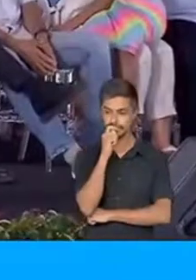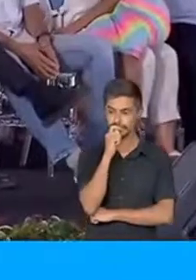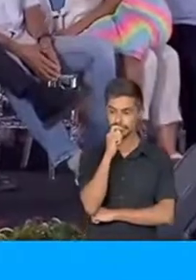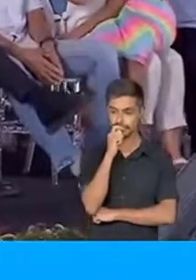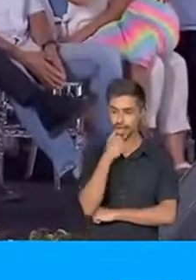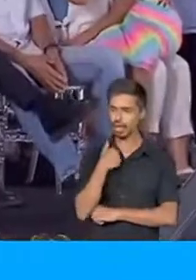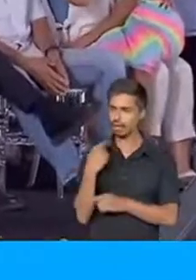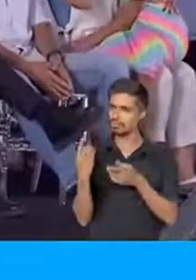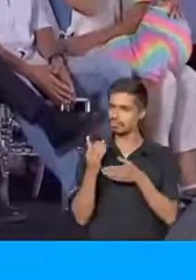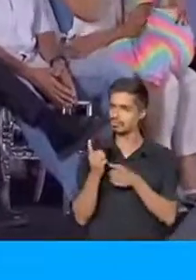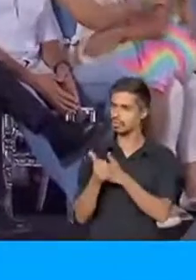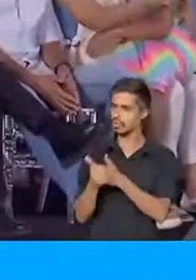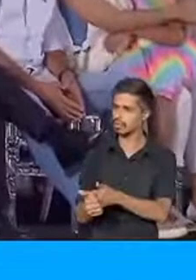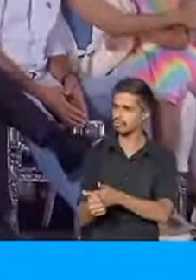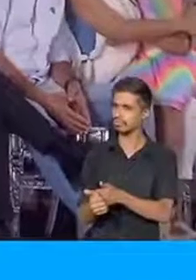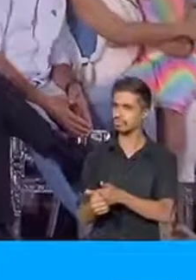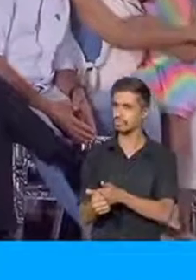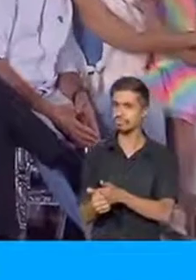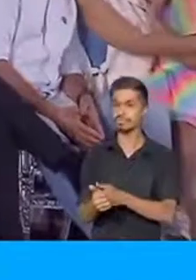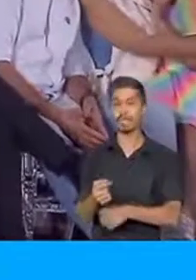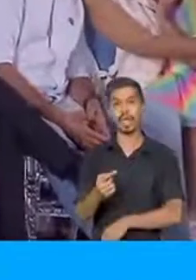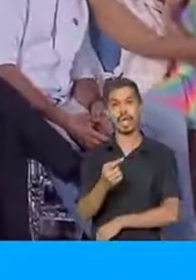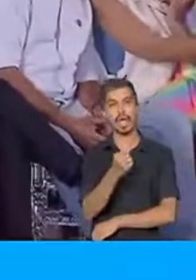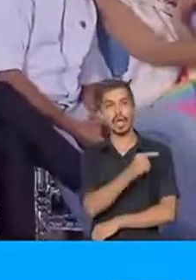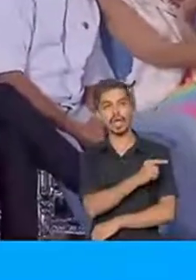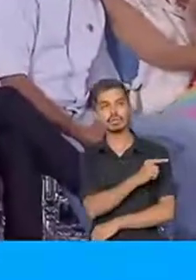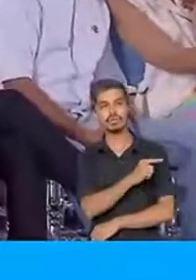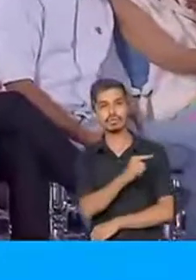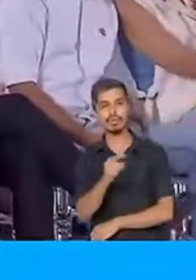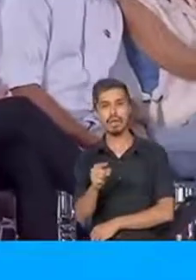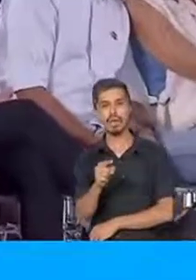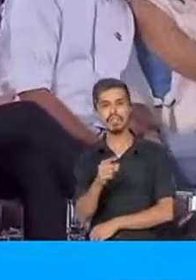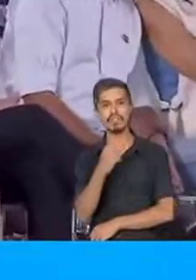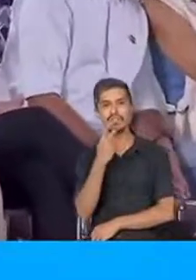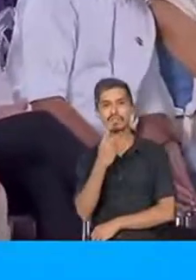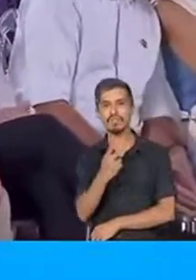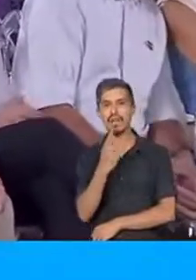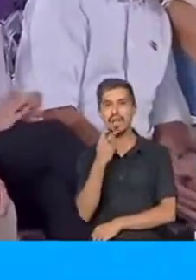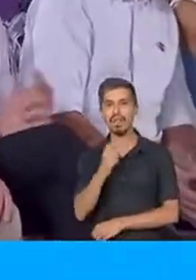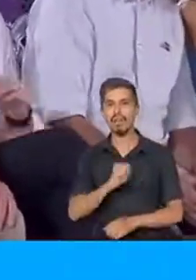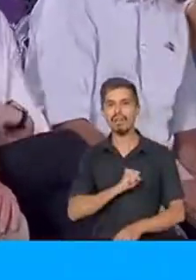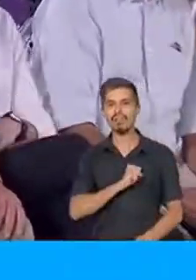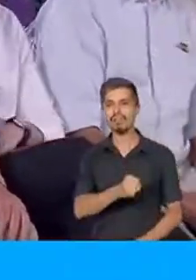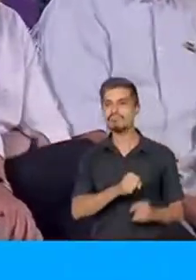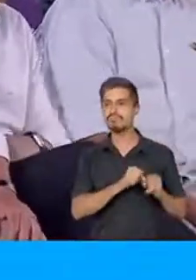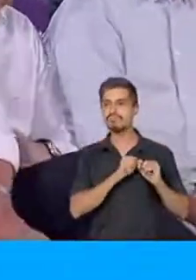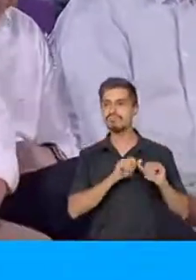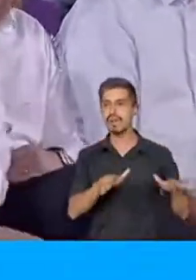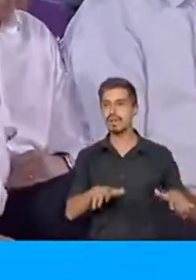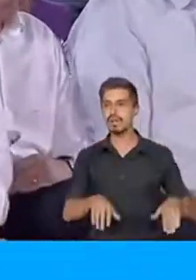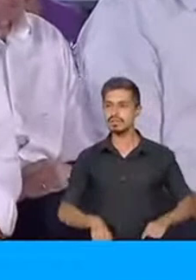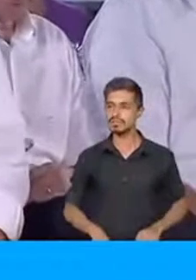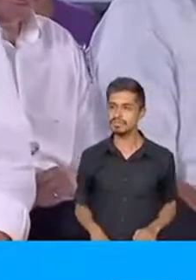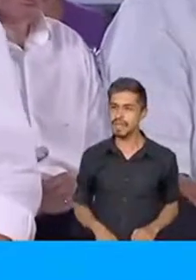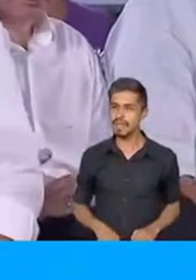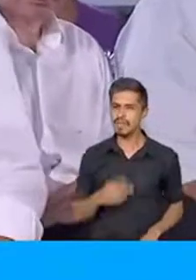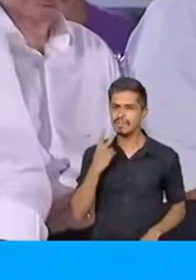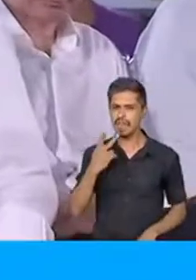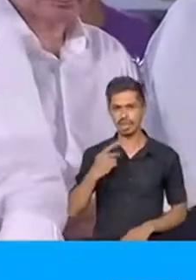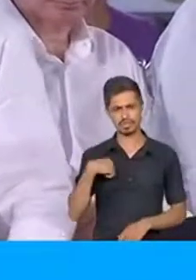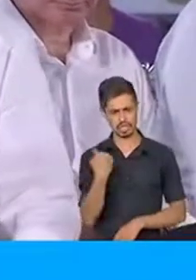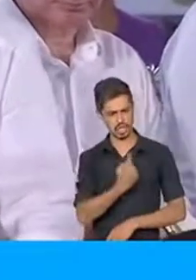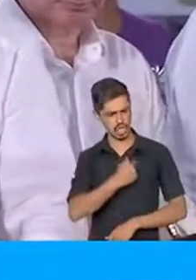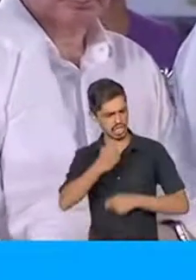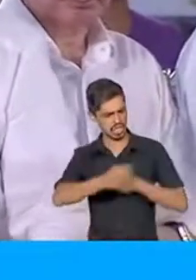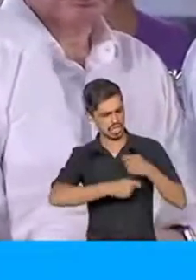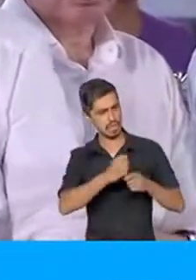eu acompanhei, aqueles que propagandeiam o ódio diziam que a nossa economia